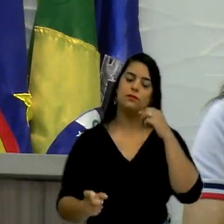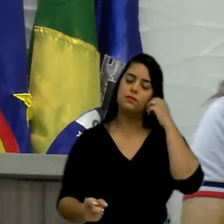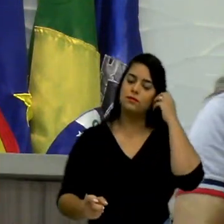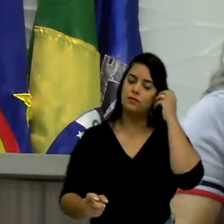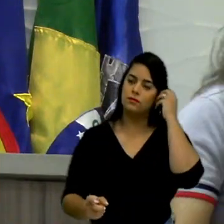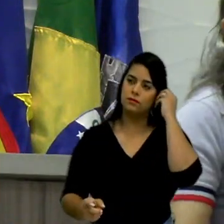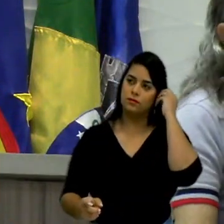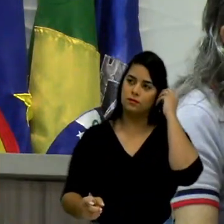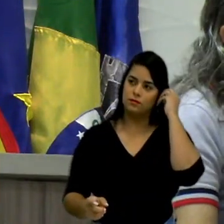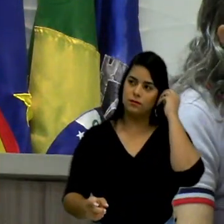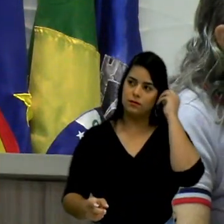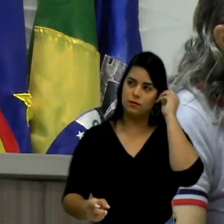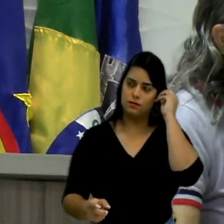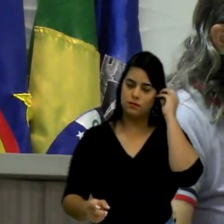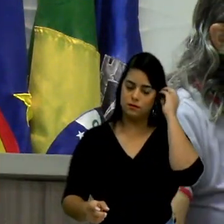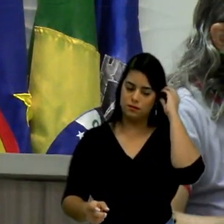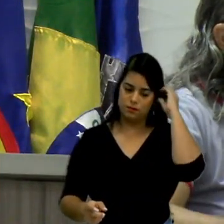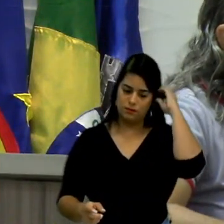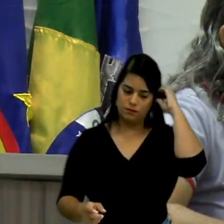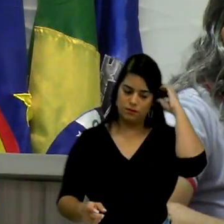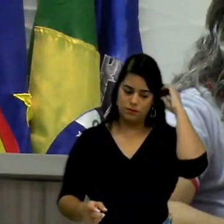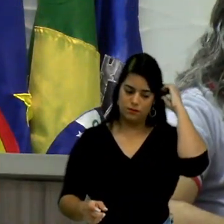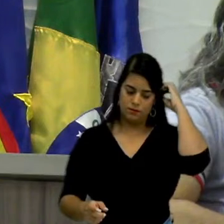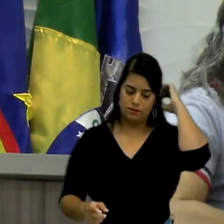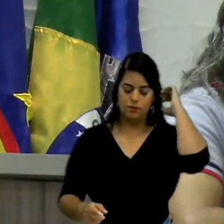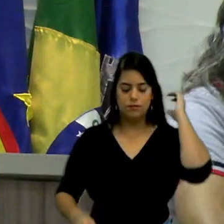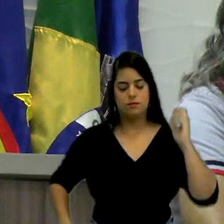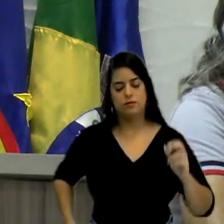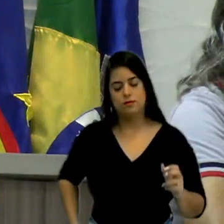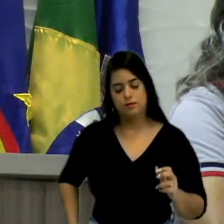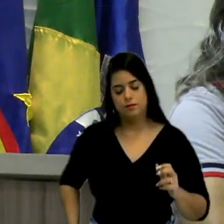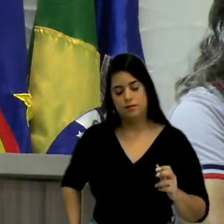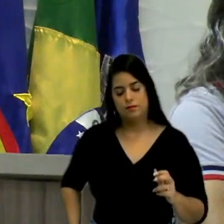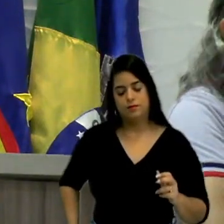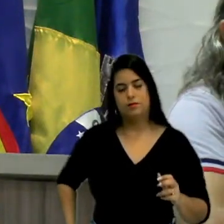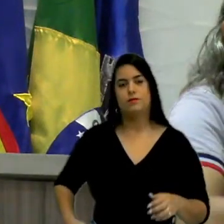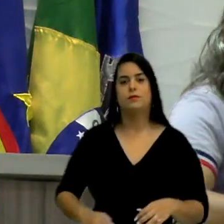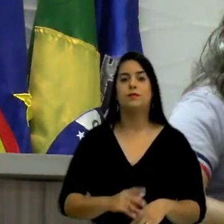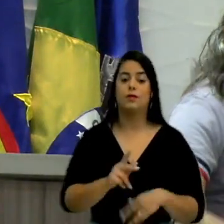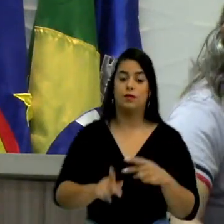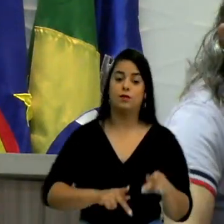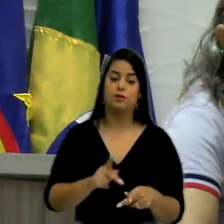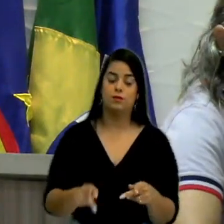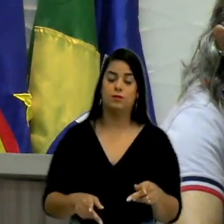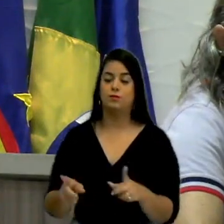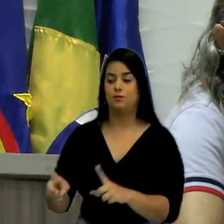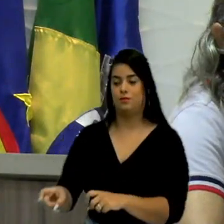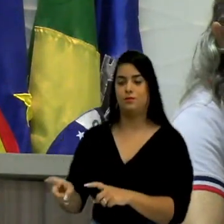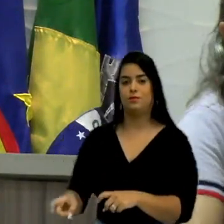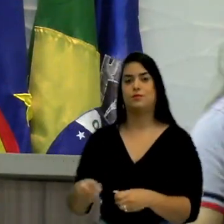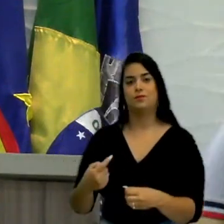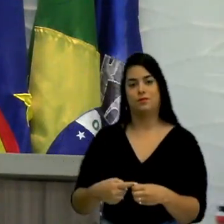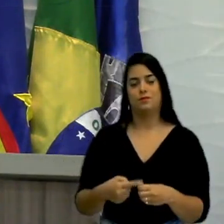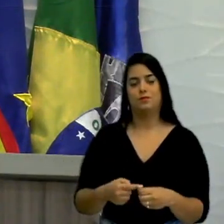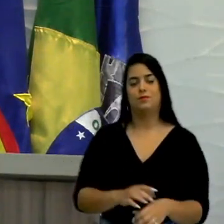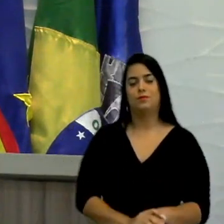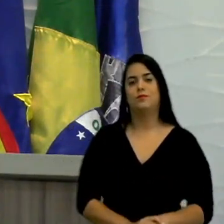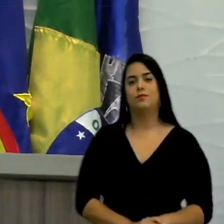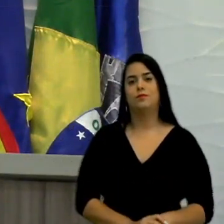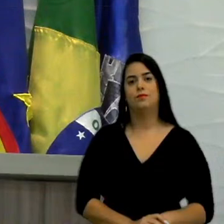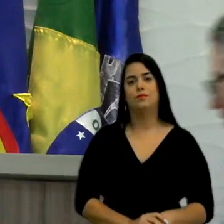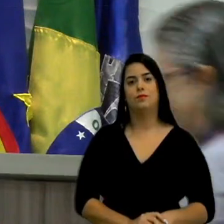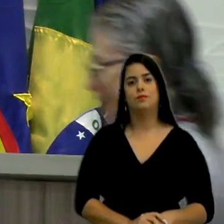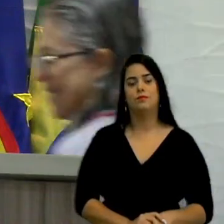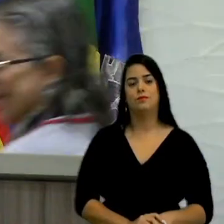fazer a articulação para que a autoescola possa atender a demanda aqui do nosso povo do campo, aqui no nosso município.